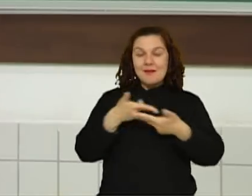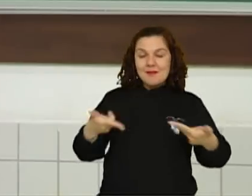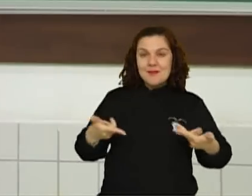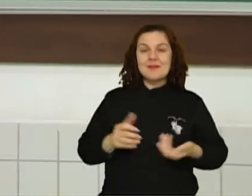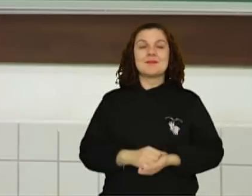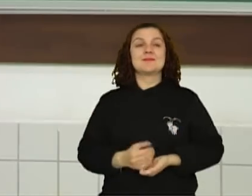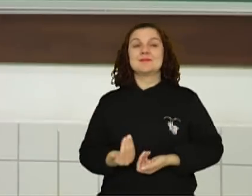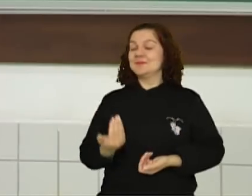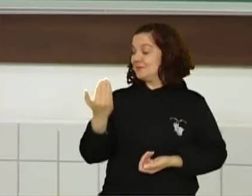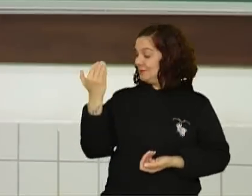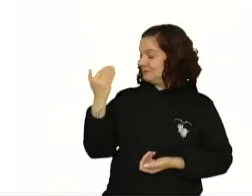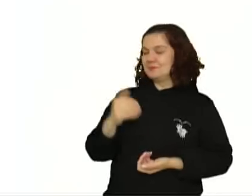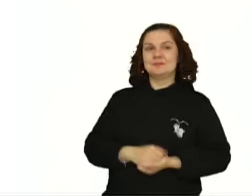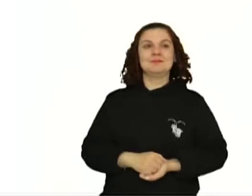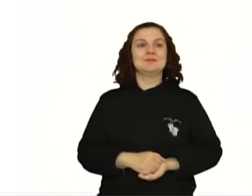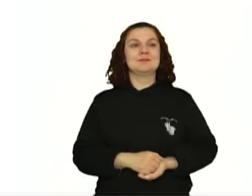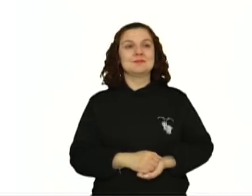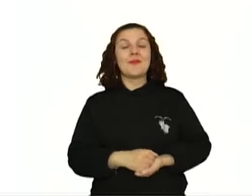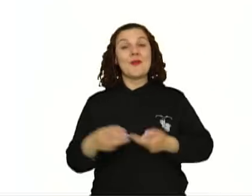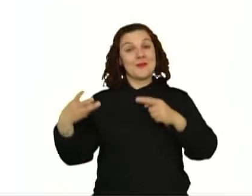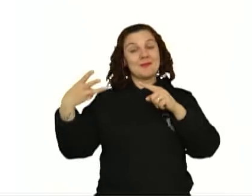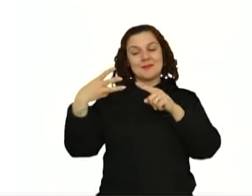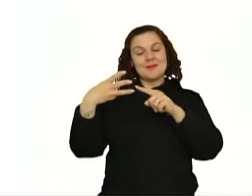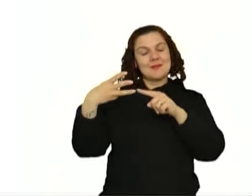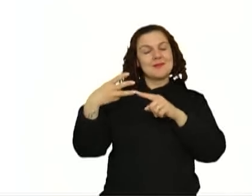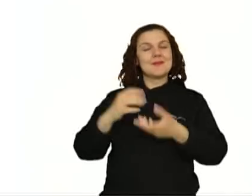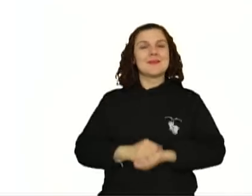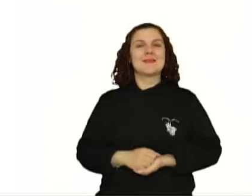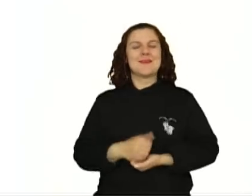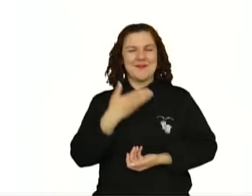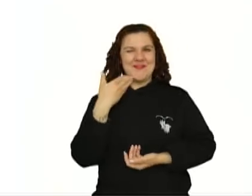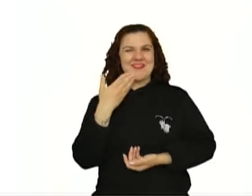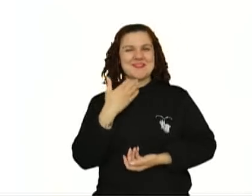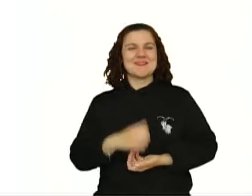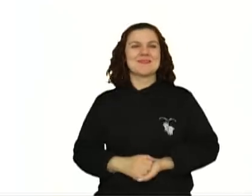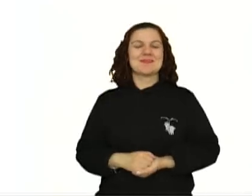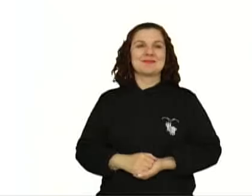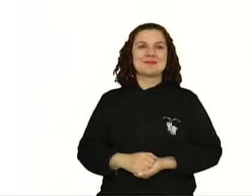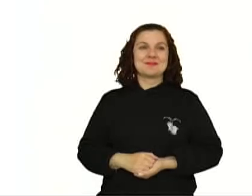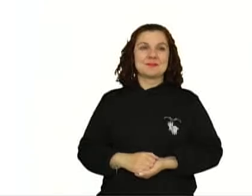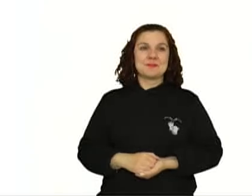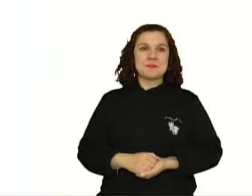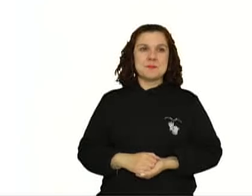Ora, então, ali, dos animais silvestres. Muito fácil, né?